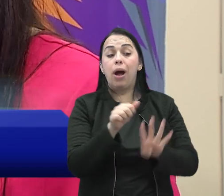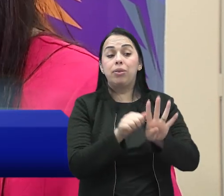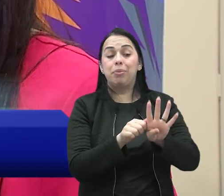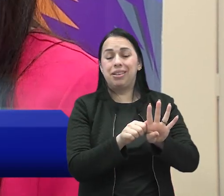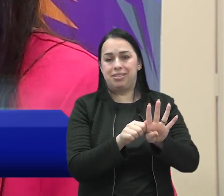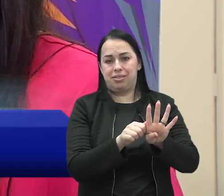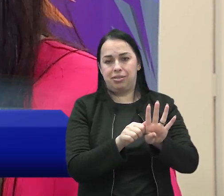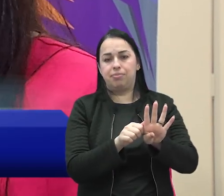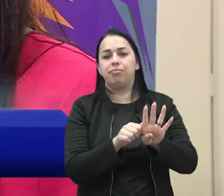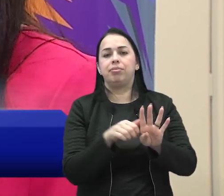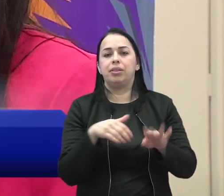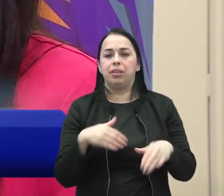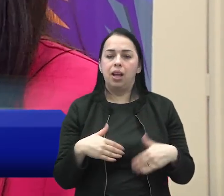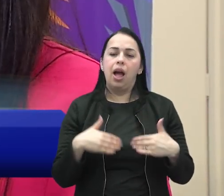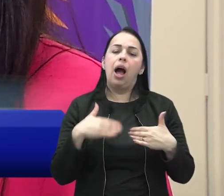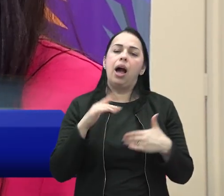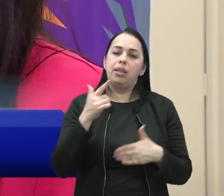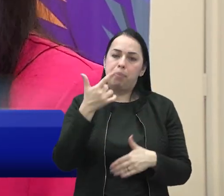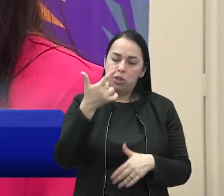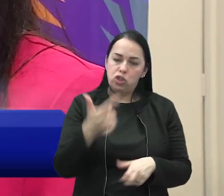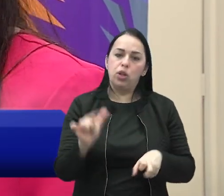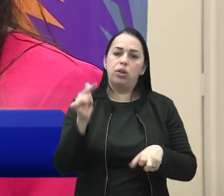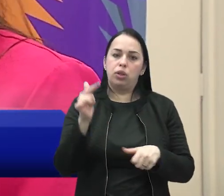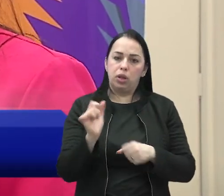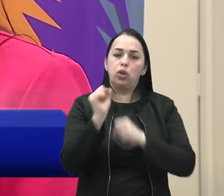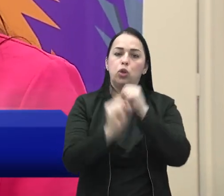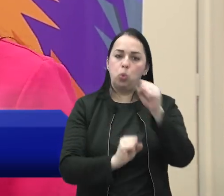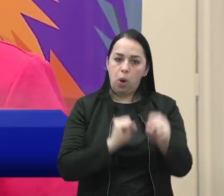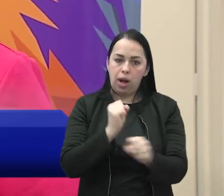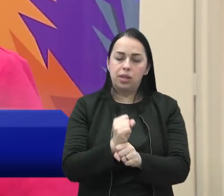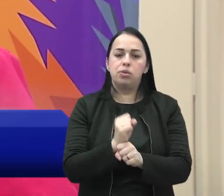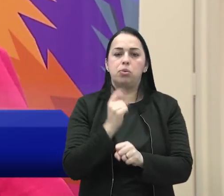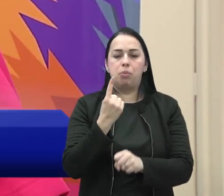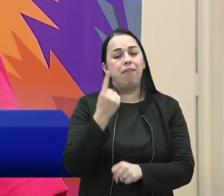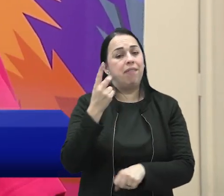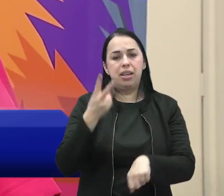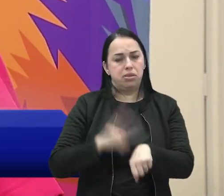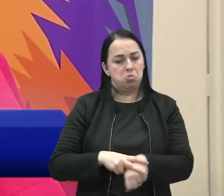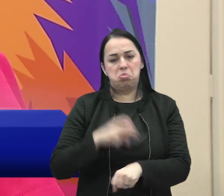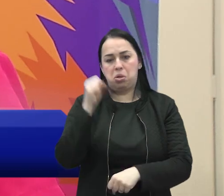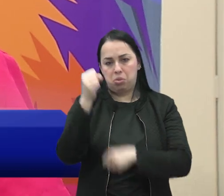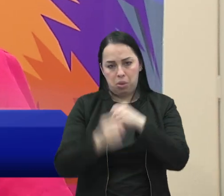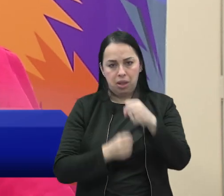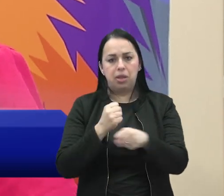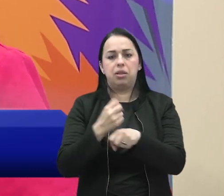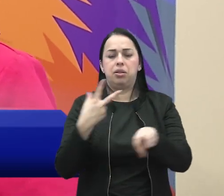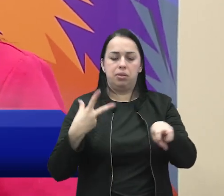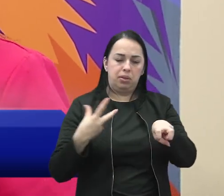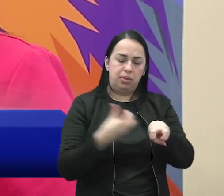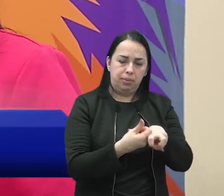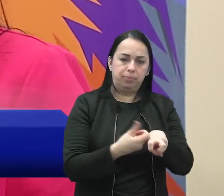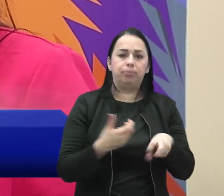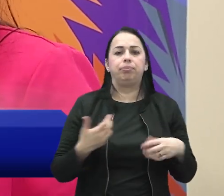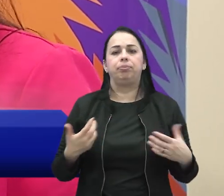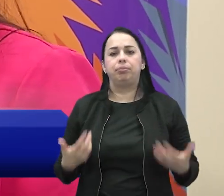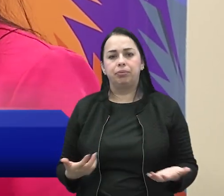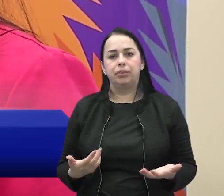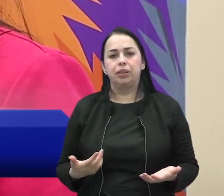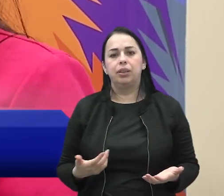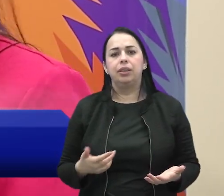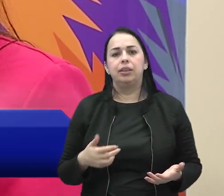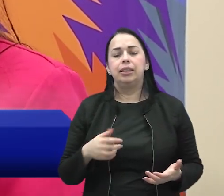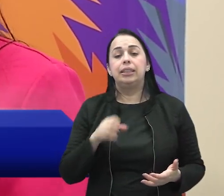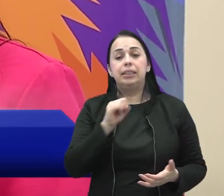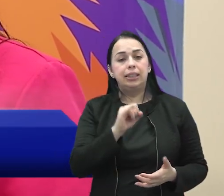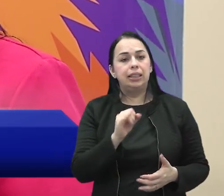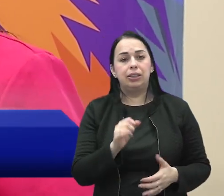4 meses de vida. A partir daí, os reforços são feitos anualmente, então uma vez ao ano a gente tem que repetir essas vacinas.